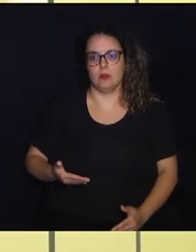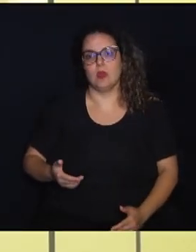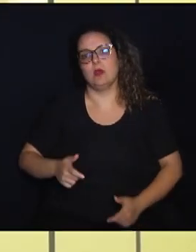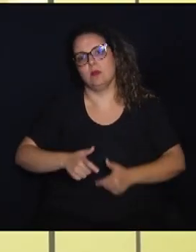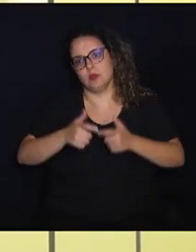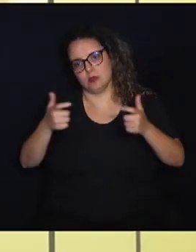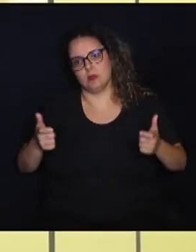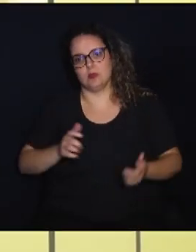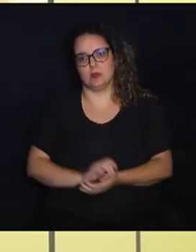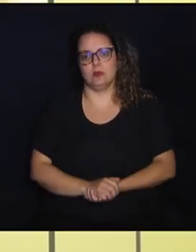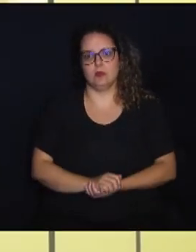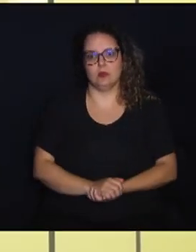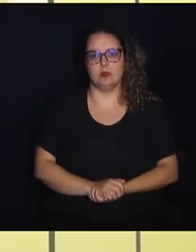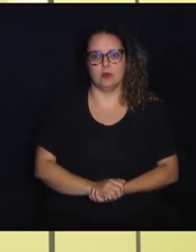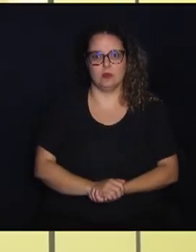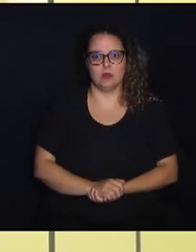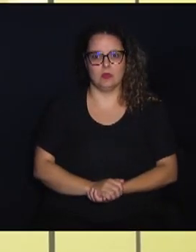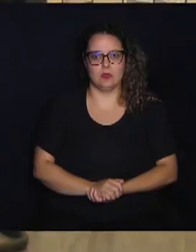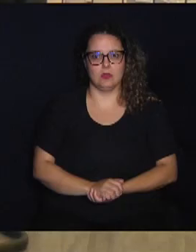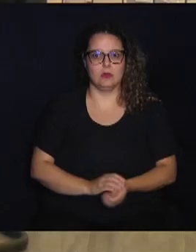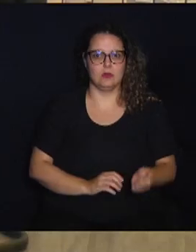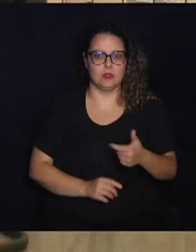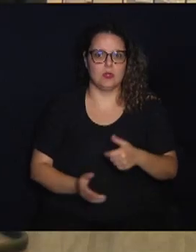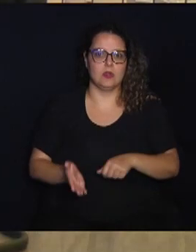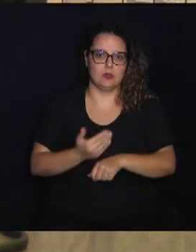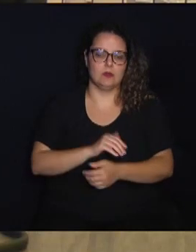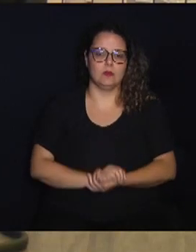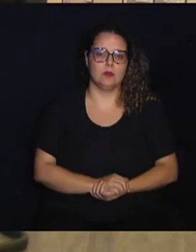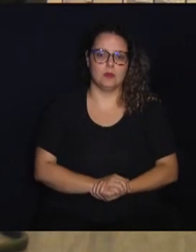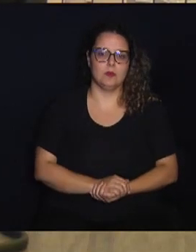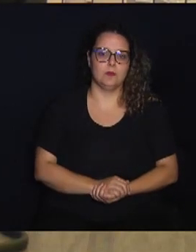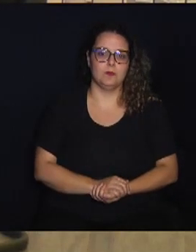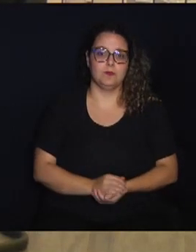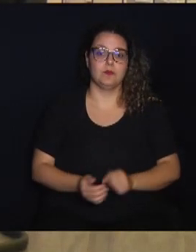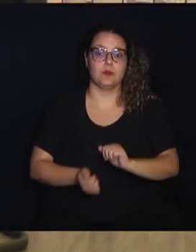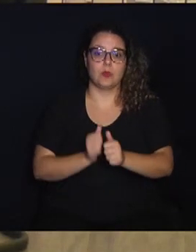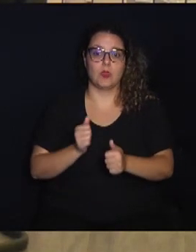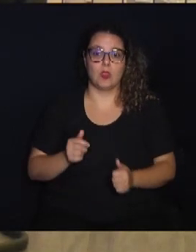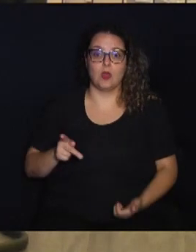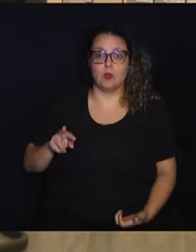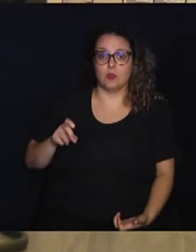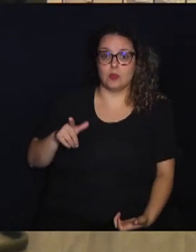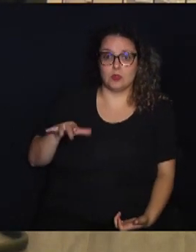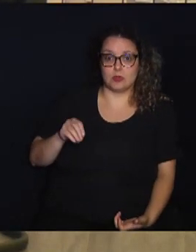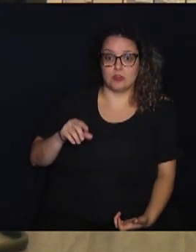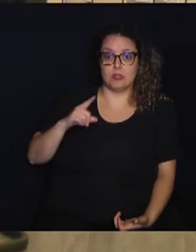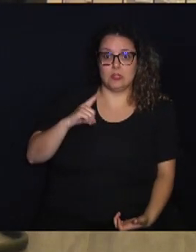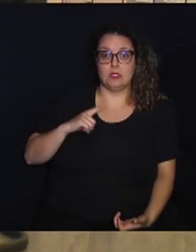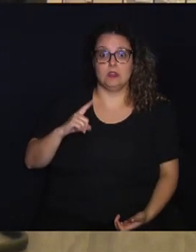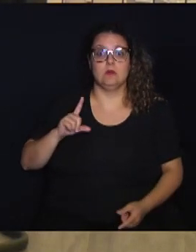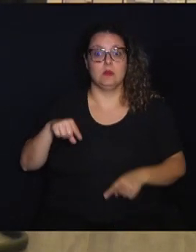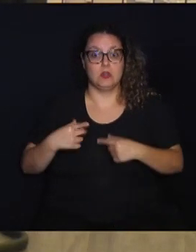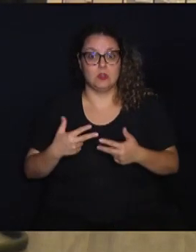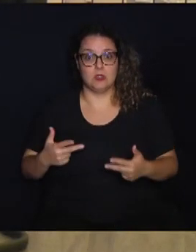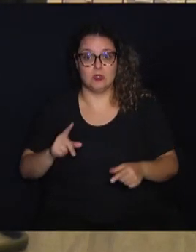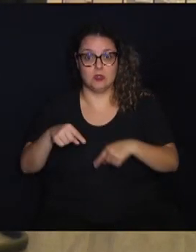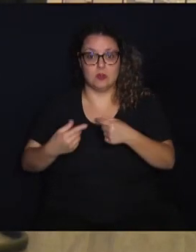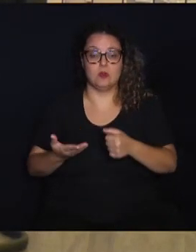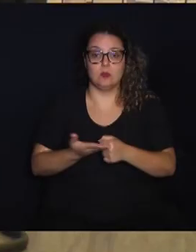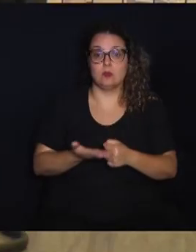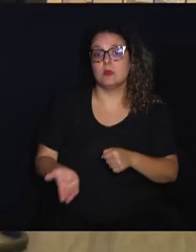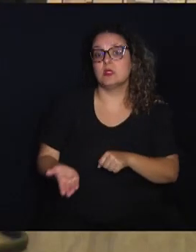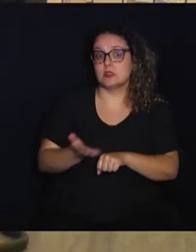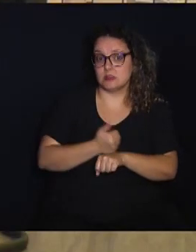né? Sim. Muito Sim, maior. olha, a gente está falando aqui de esportes, a produção mandou. A gente tem mais coisa ainda sobre isso no próximo bloco, mas